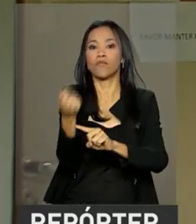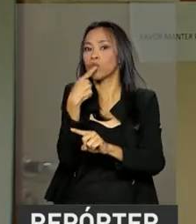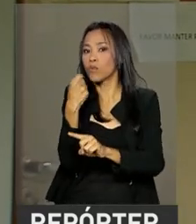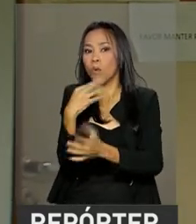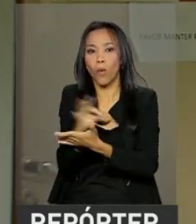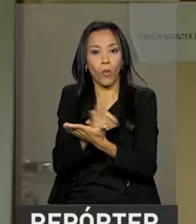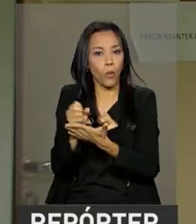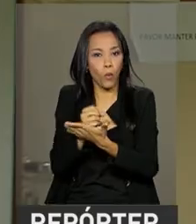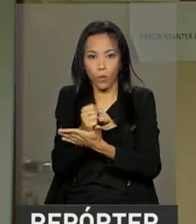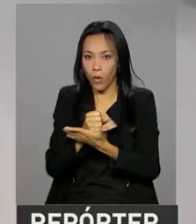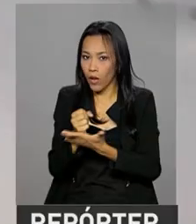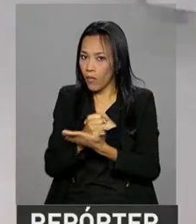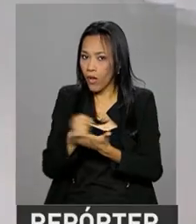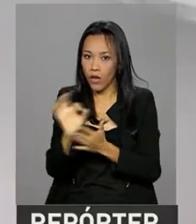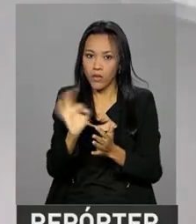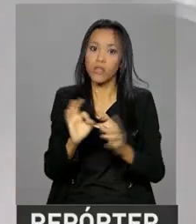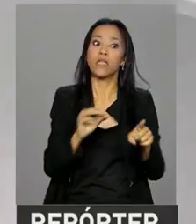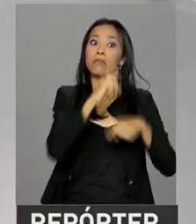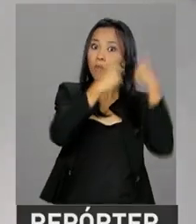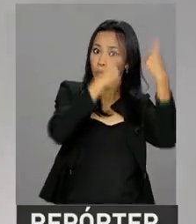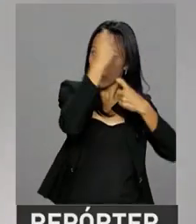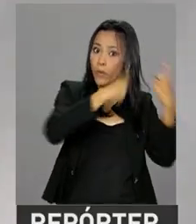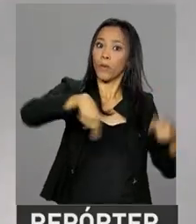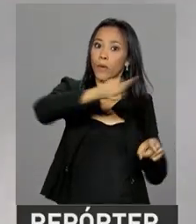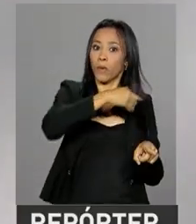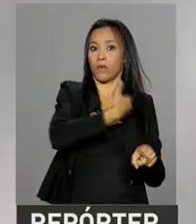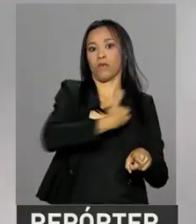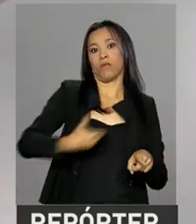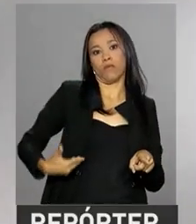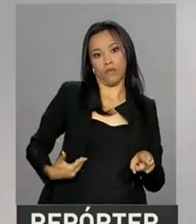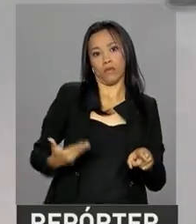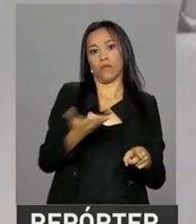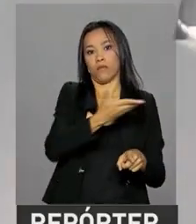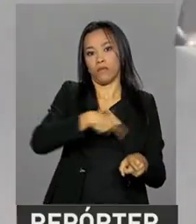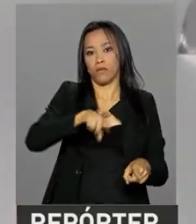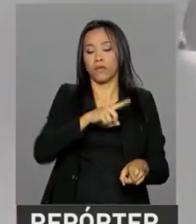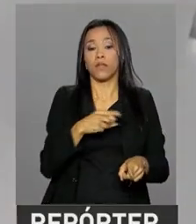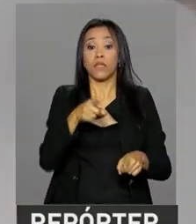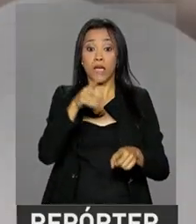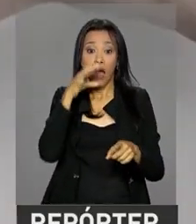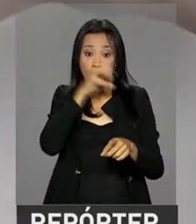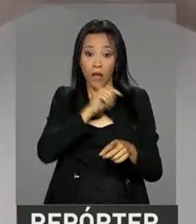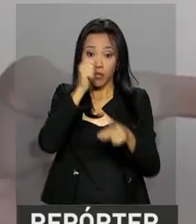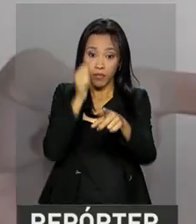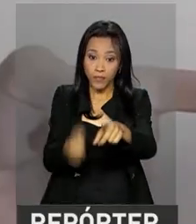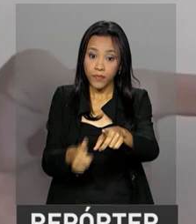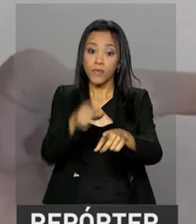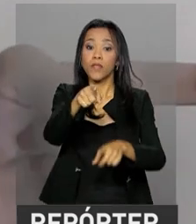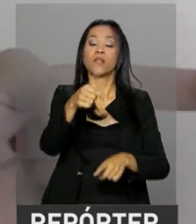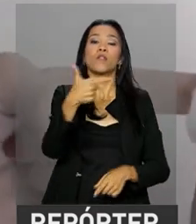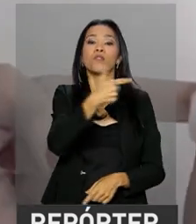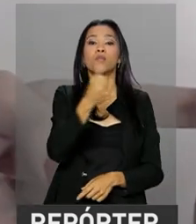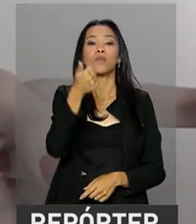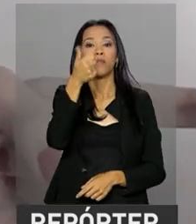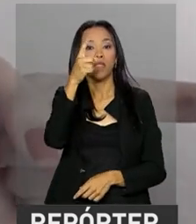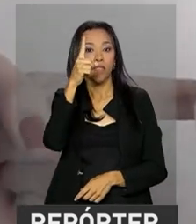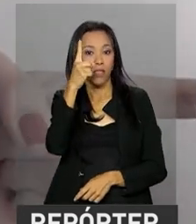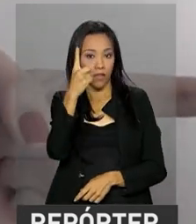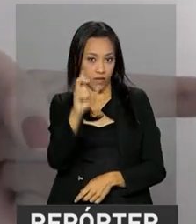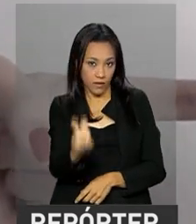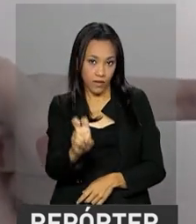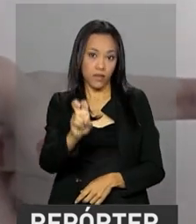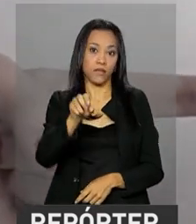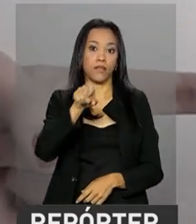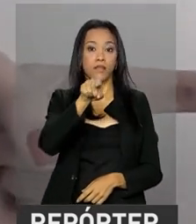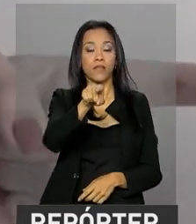as autoridades de saúde. E para facilitar o acesso das pessoas a teste rápido, em 2015, a Agência Nacional de Vigilância